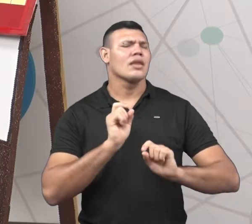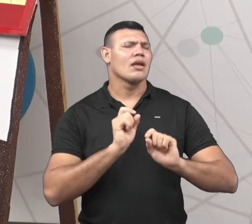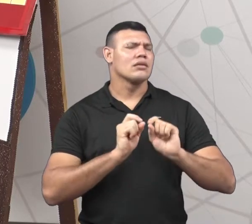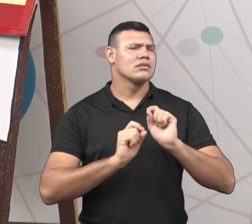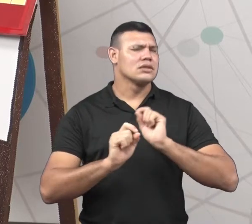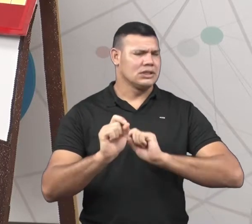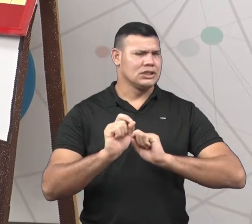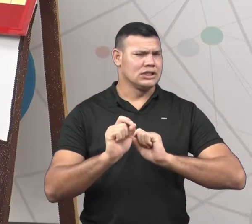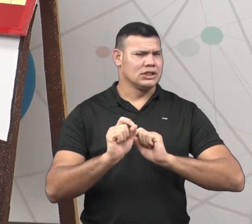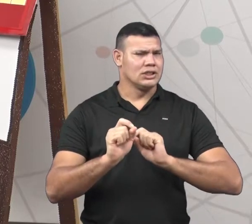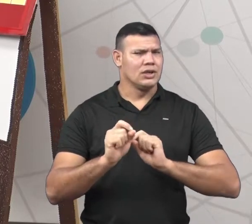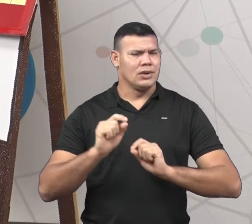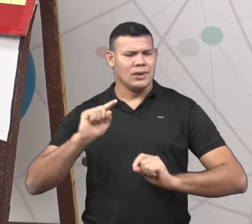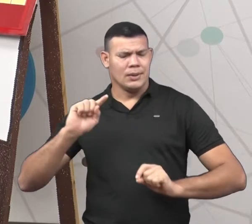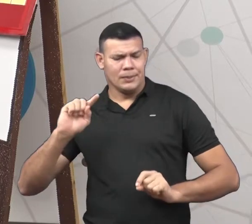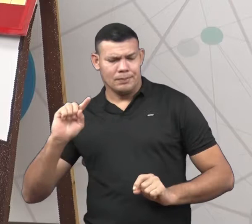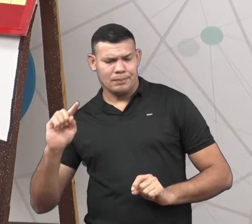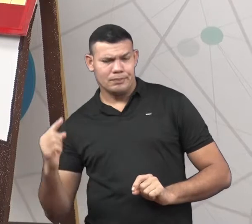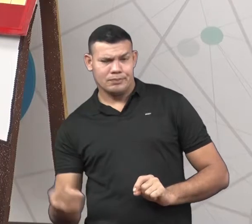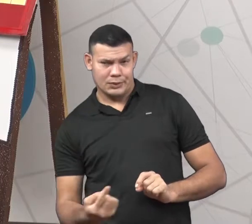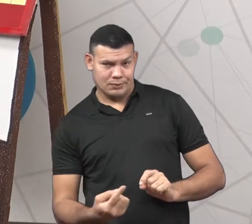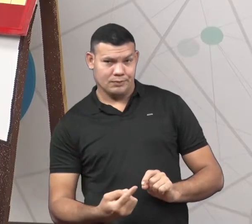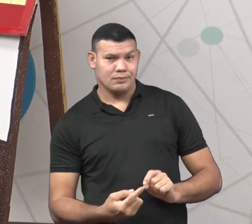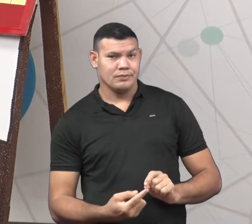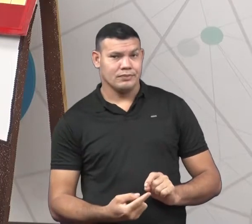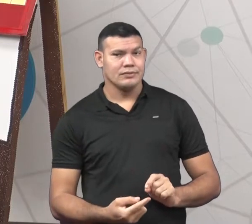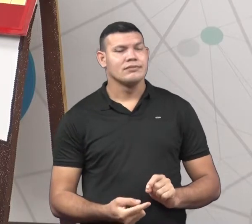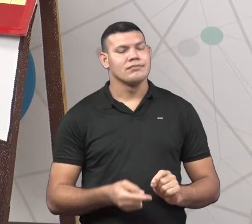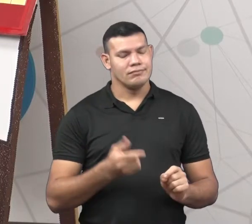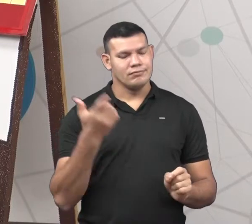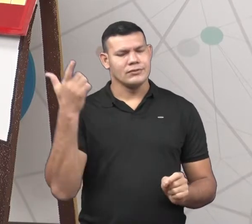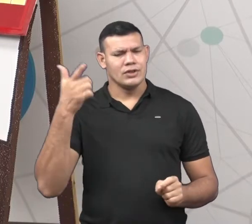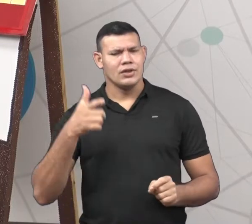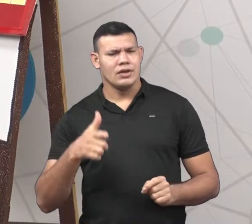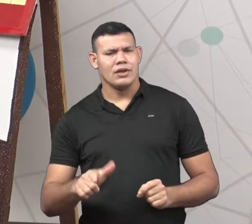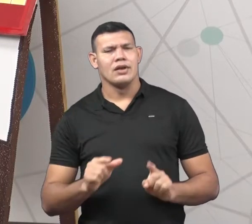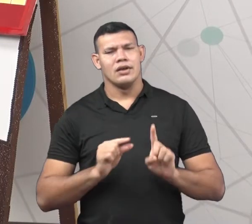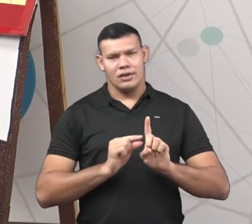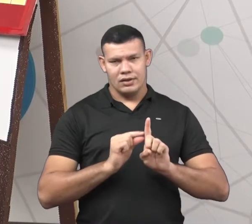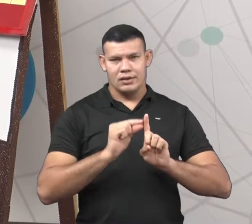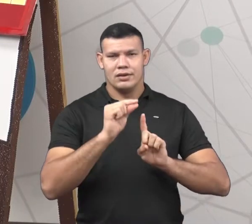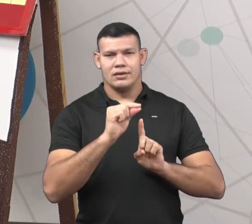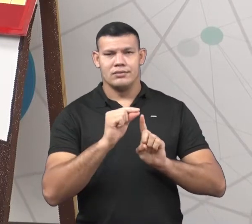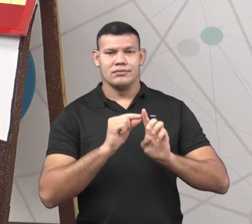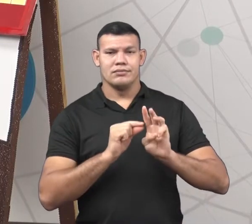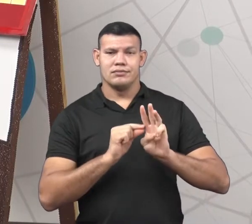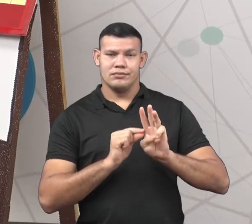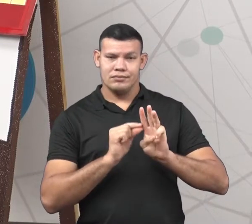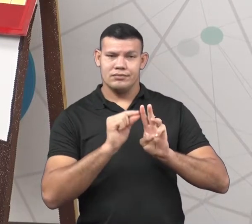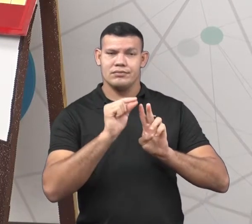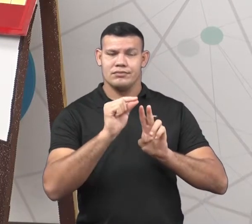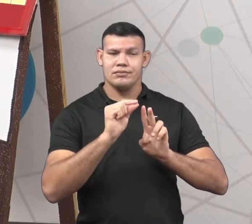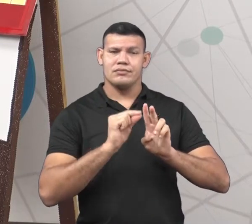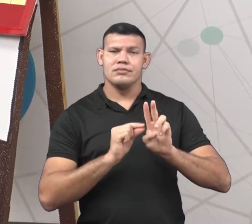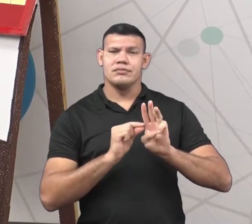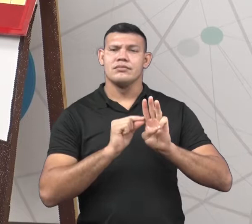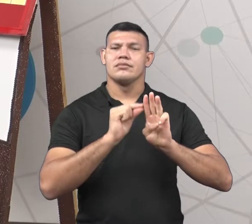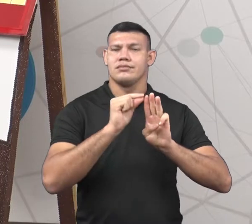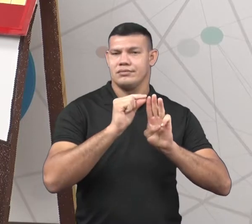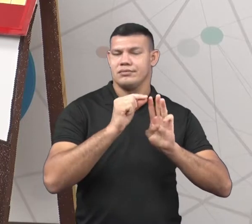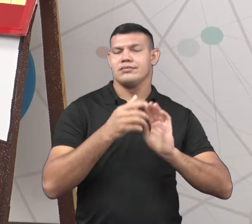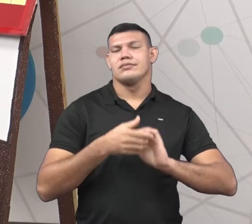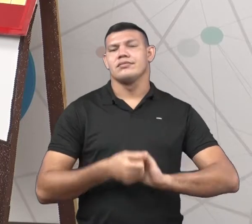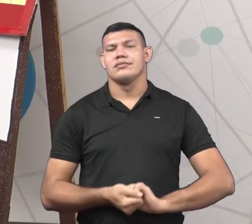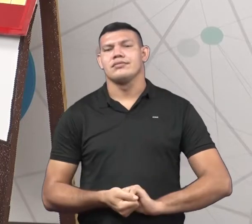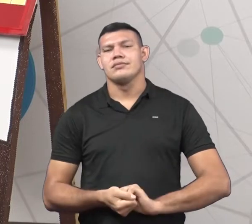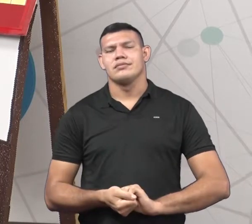para a classe dos milhares, que se repetem as unidades, dezenas e centenas, porém de milhares. Da mesma forma,